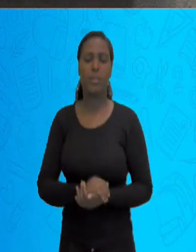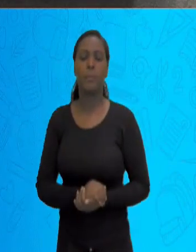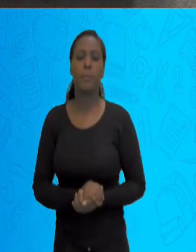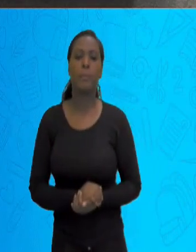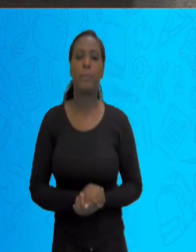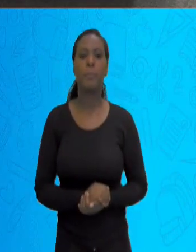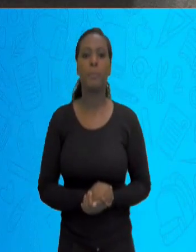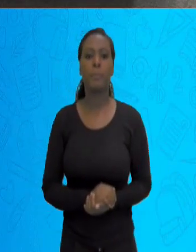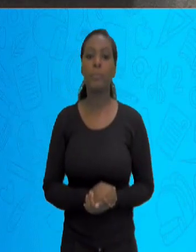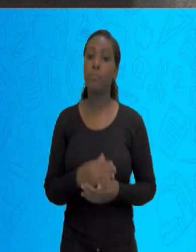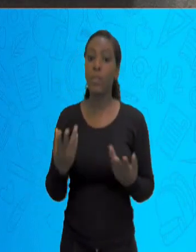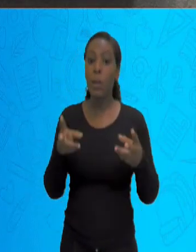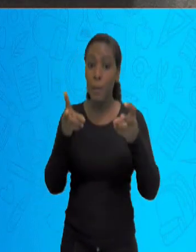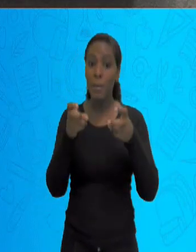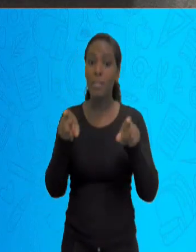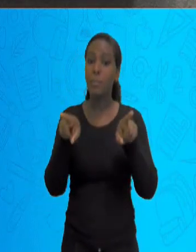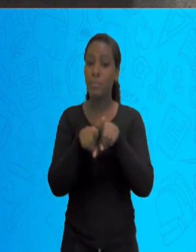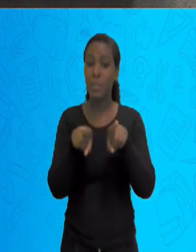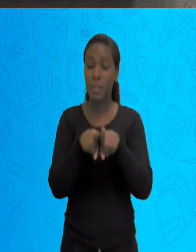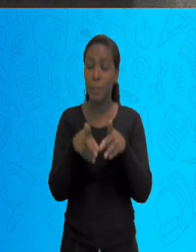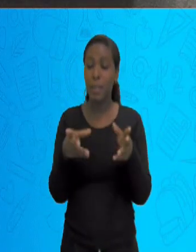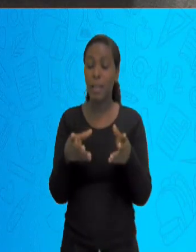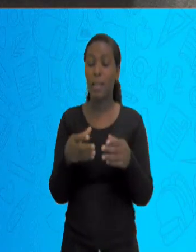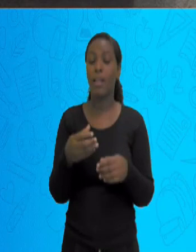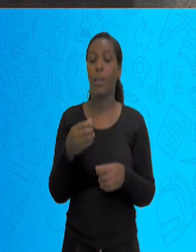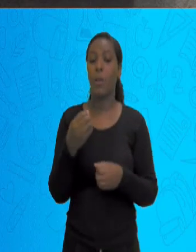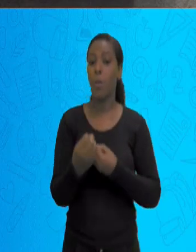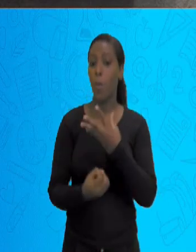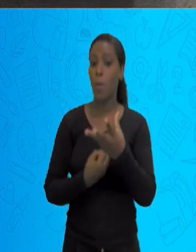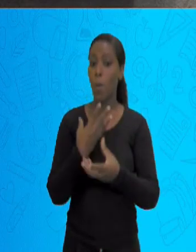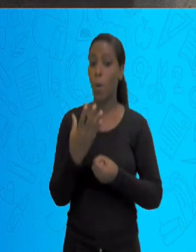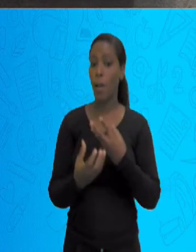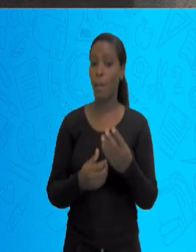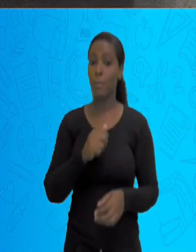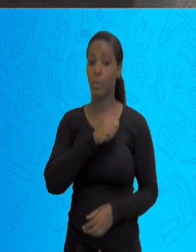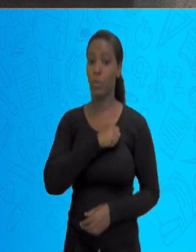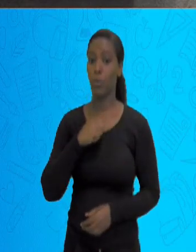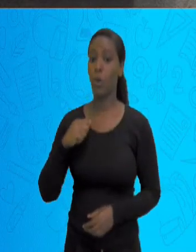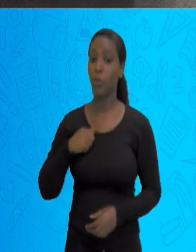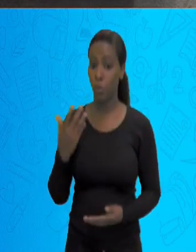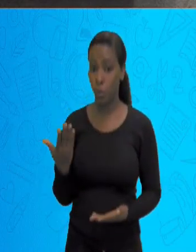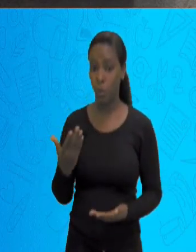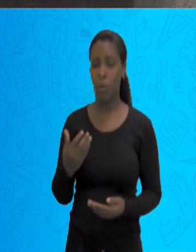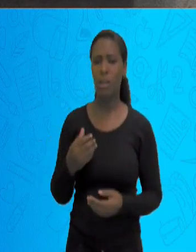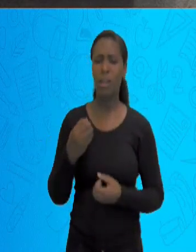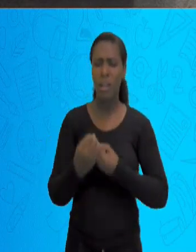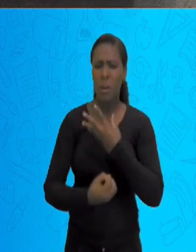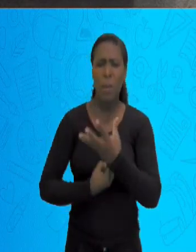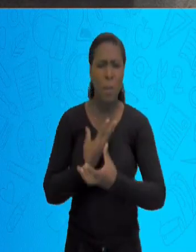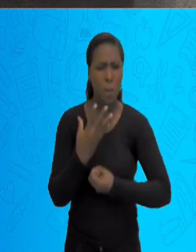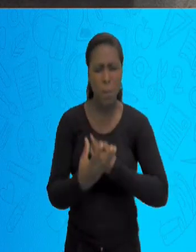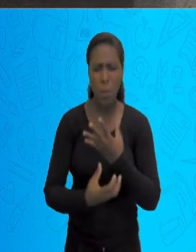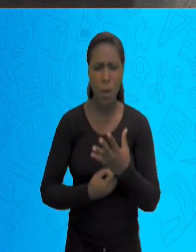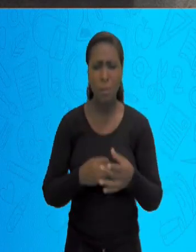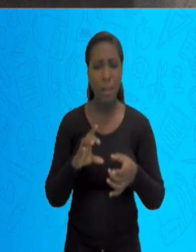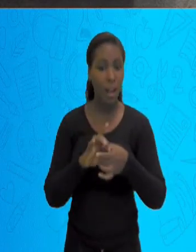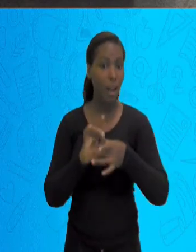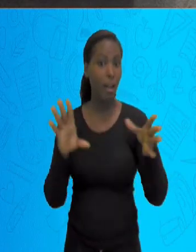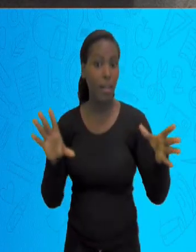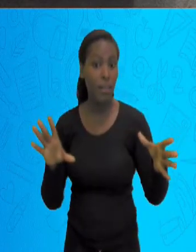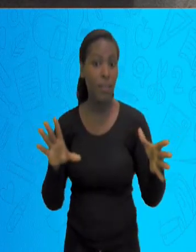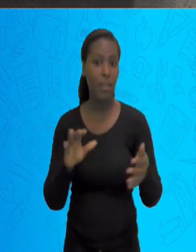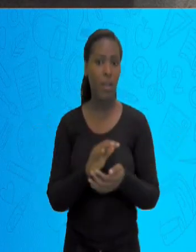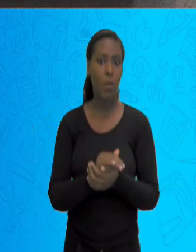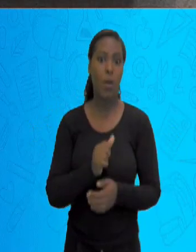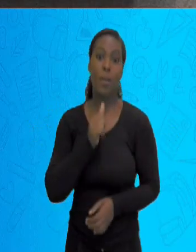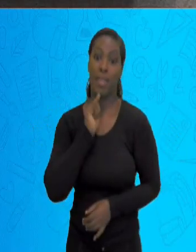que aqui, nesse poema de Carlos Drummond, é um poema que é livre, é um poema narrado. Lembra que nós